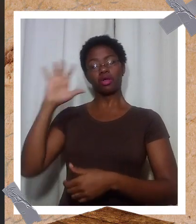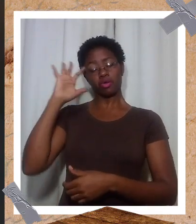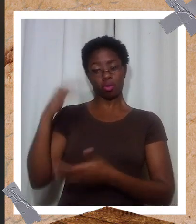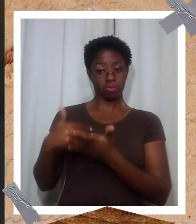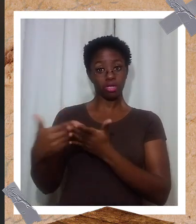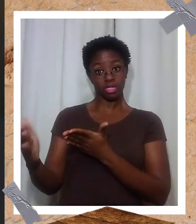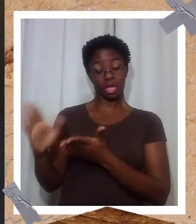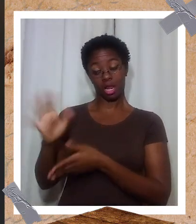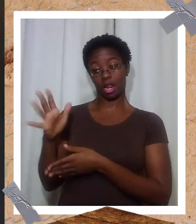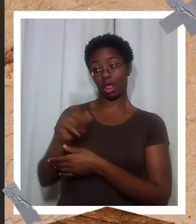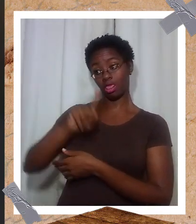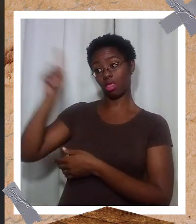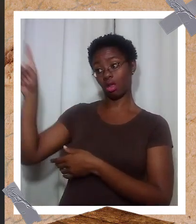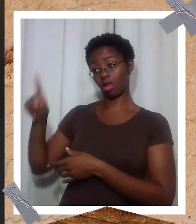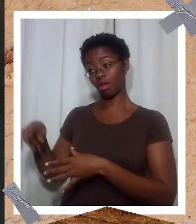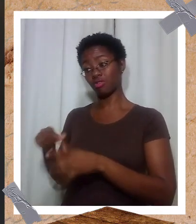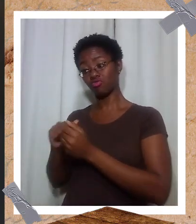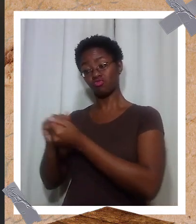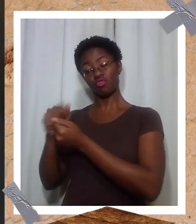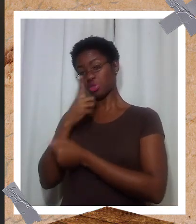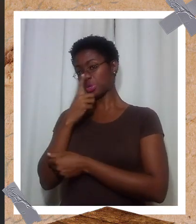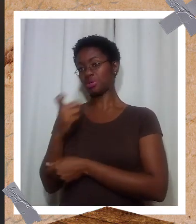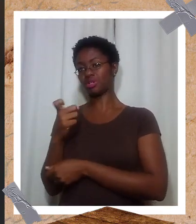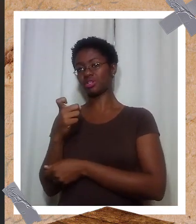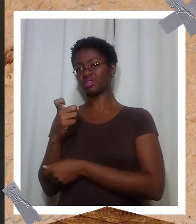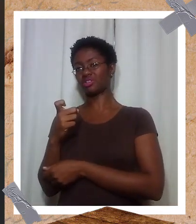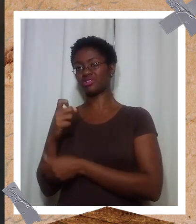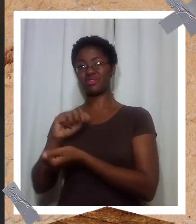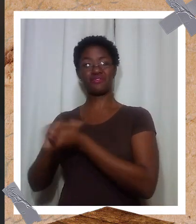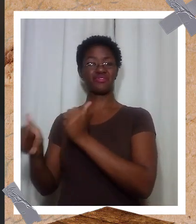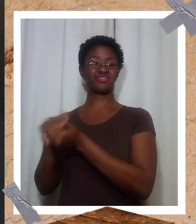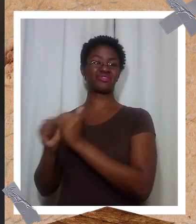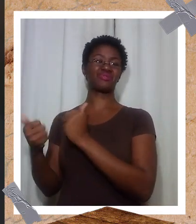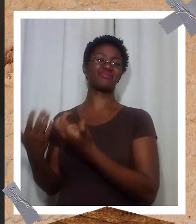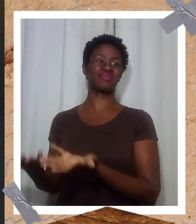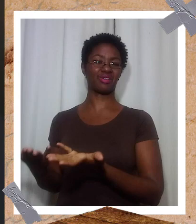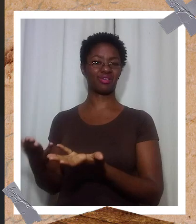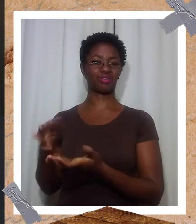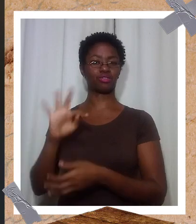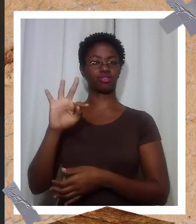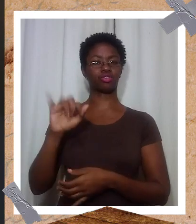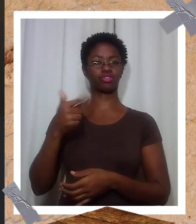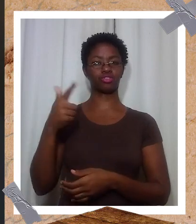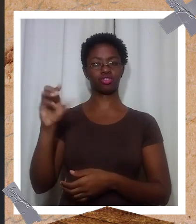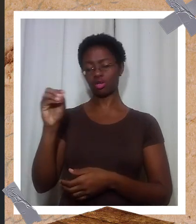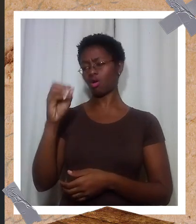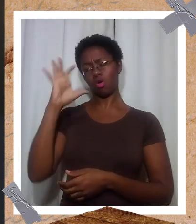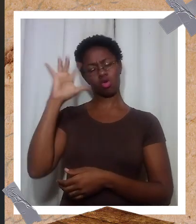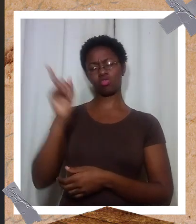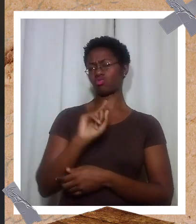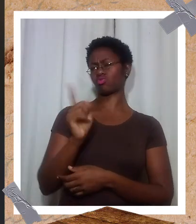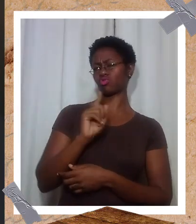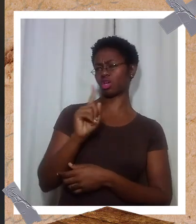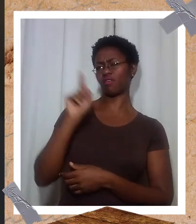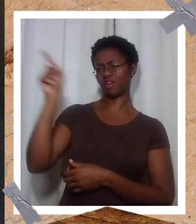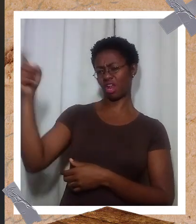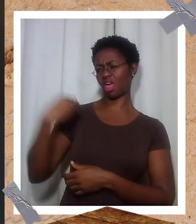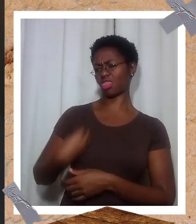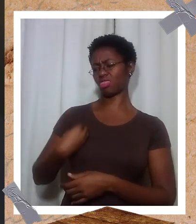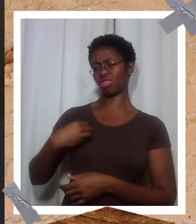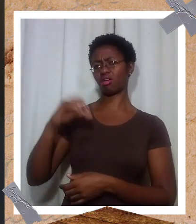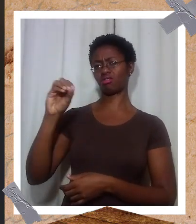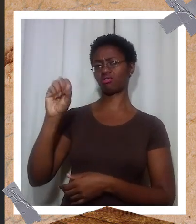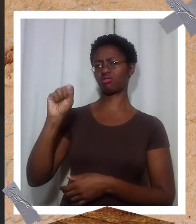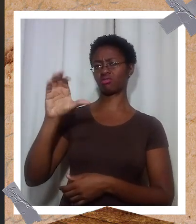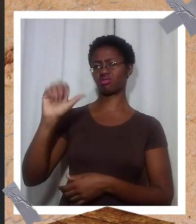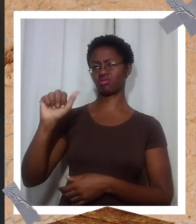ali no lixão, no meio do lixo, né? Assim como o Tião, assim, ele não imaginava, assim, ele não sonhava em estar no Oscar. Cara,